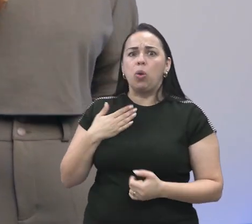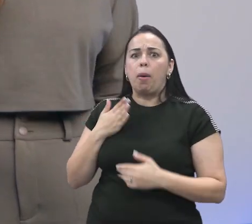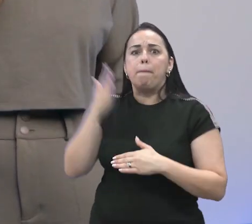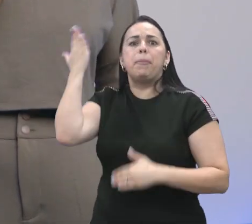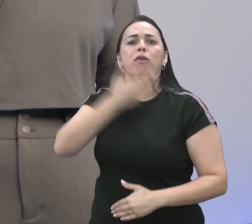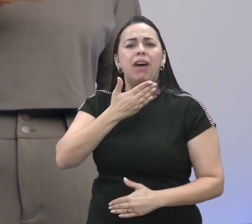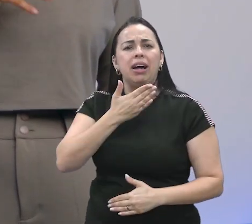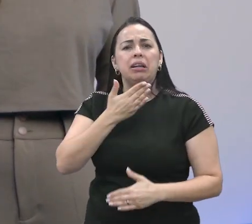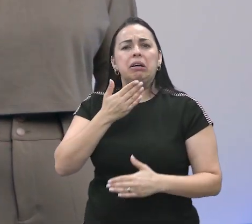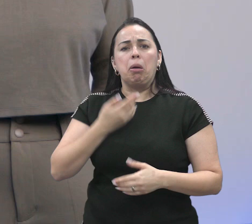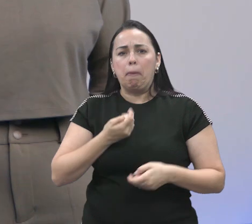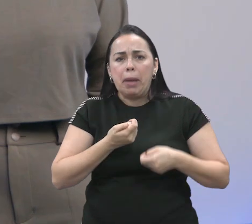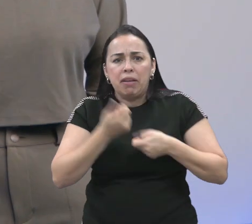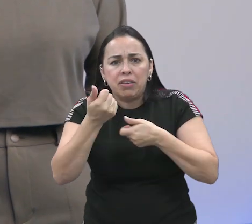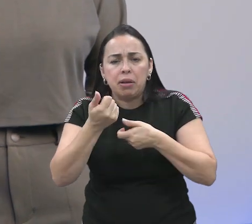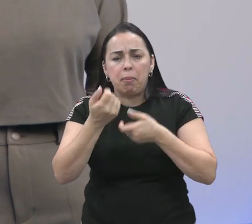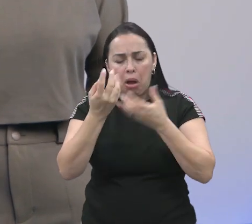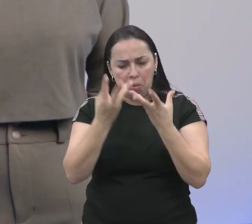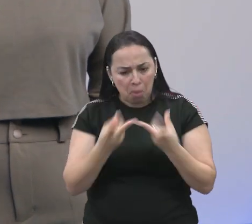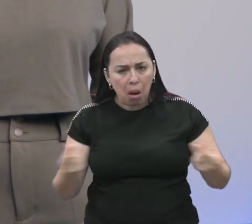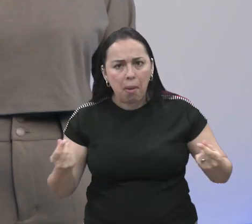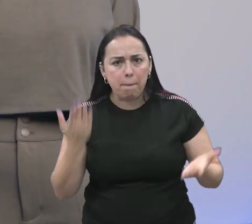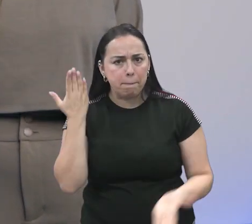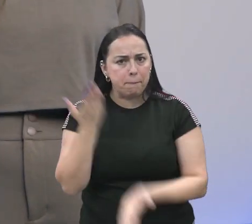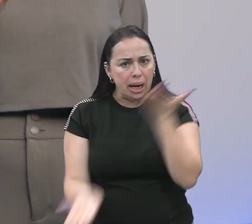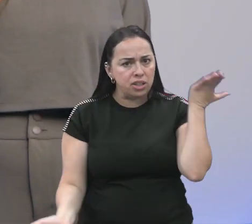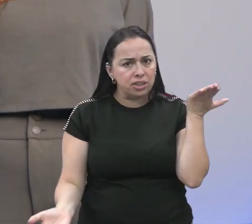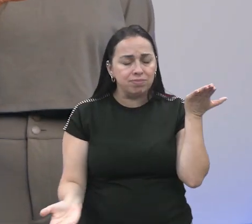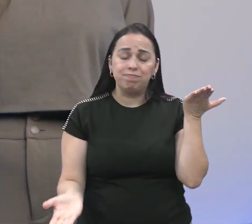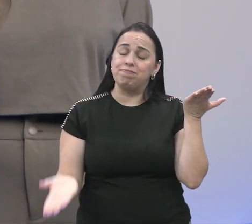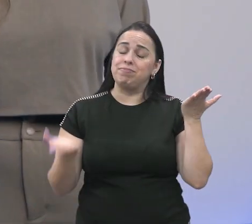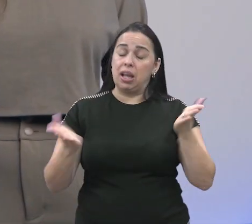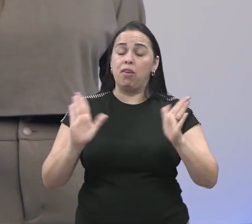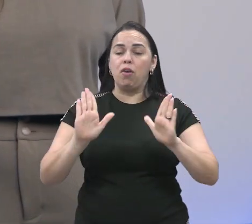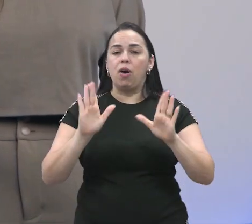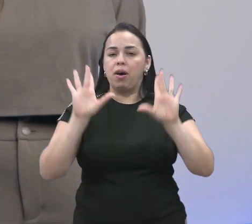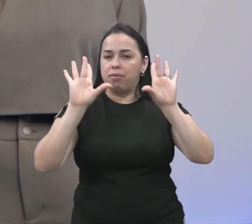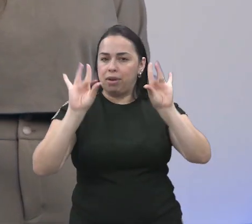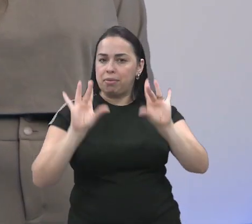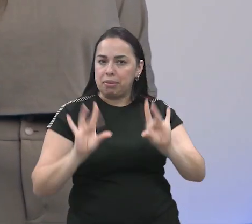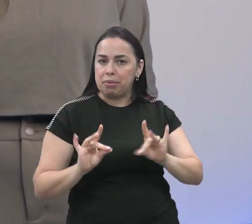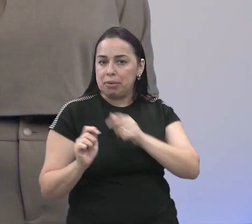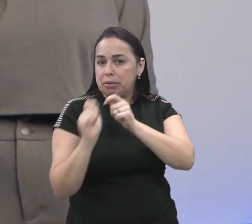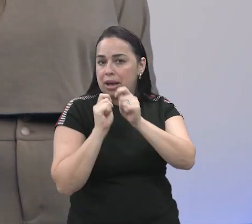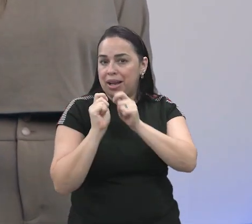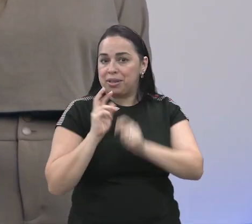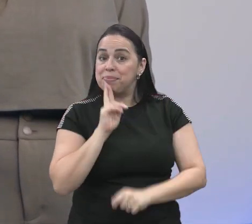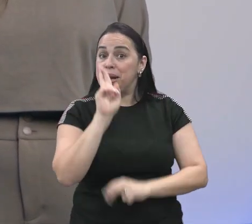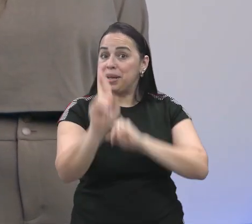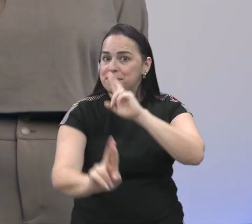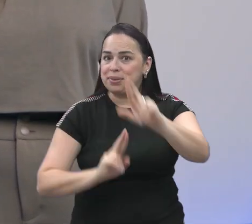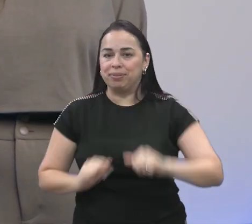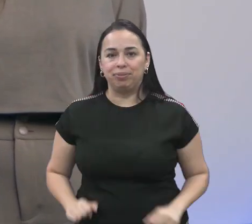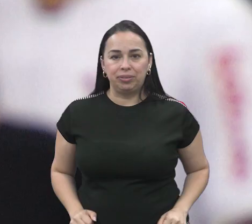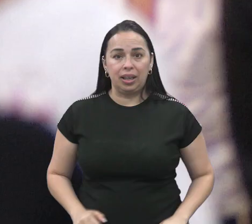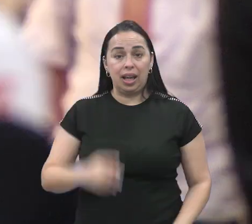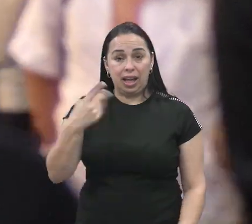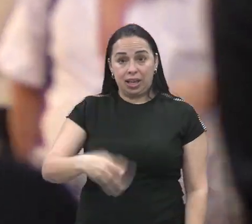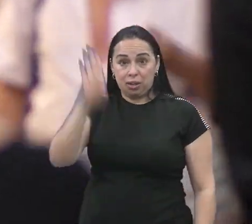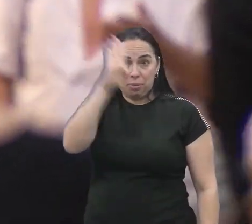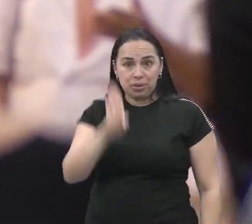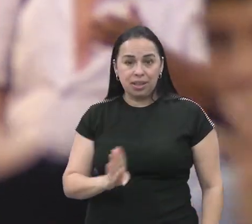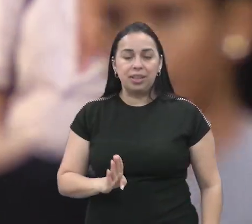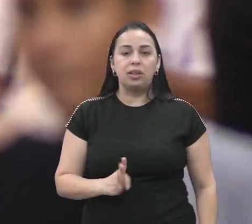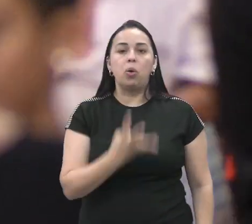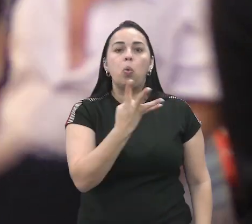perder o benefício pode ser bloqueado? Pois é, nós preparamos uma reportagem para responder a estas perguntas. O